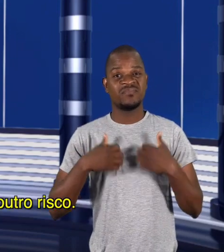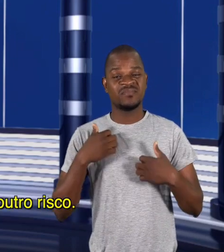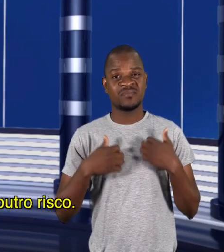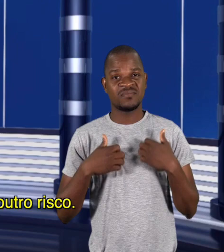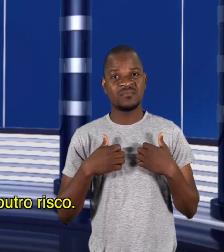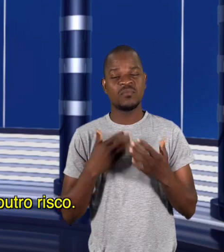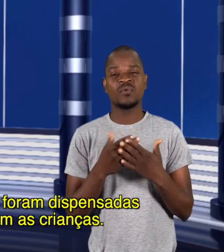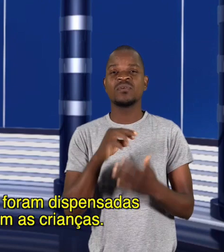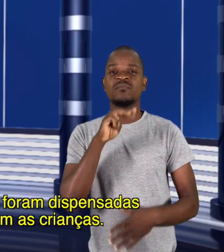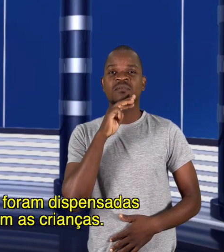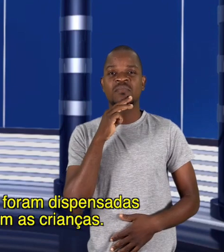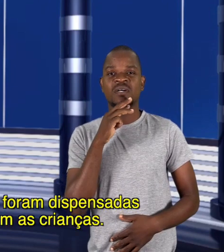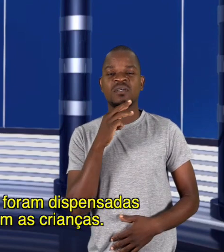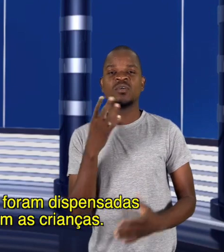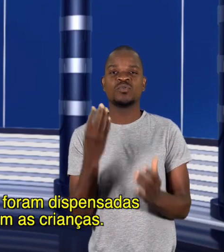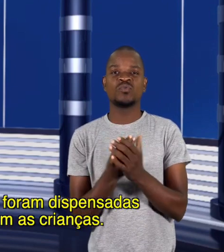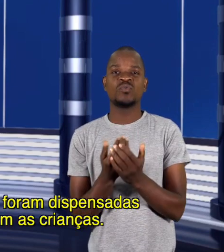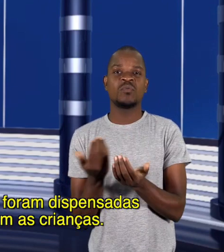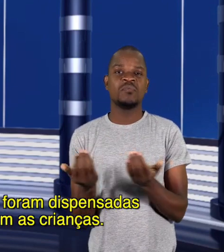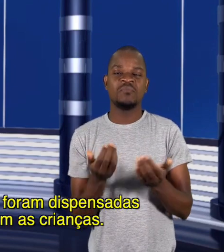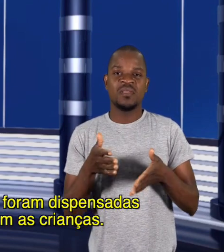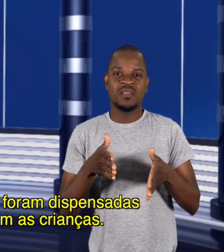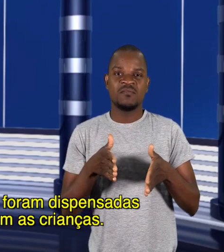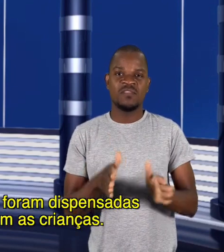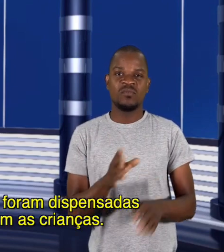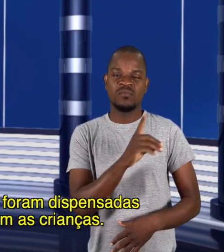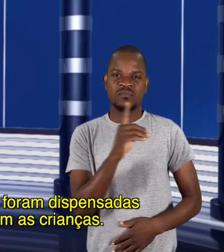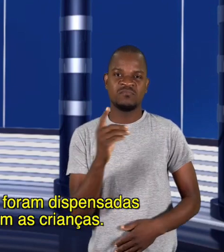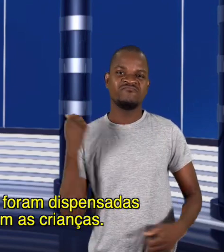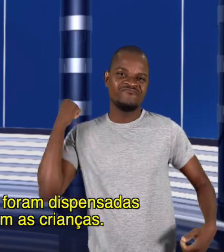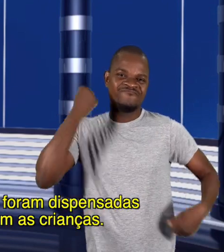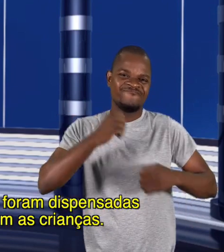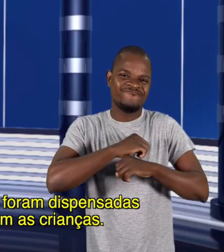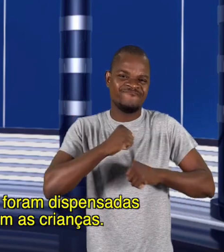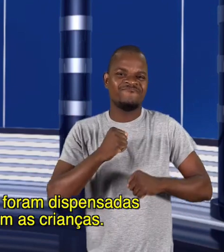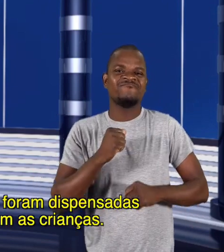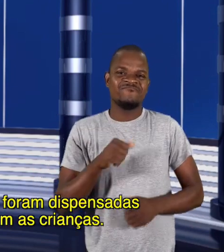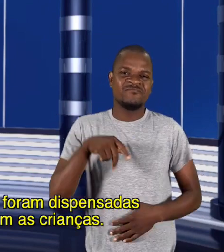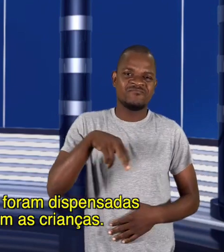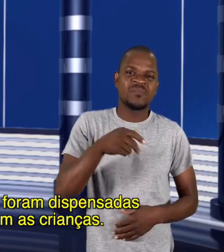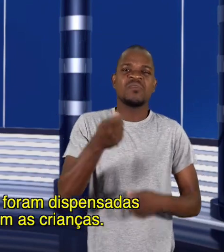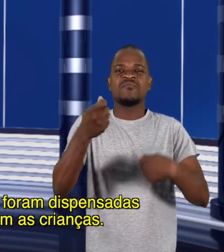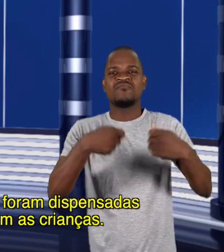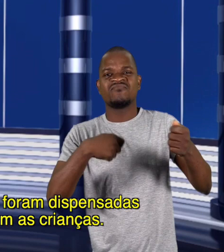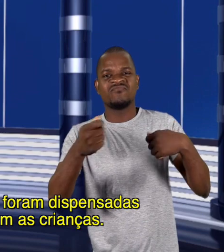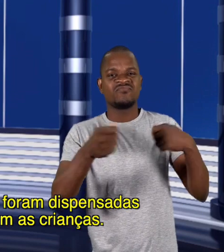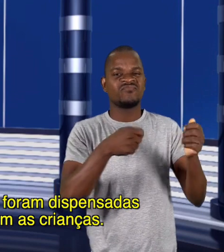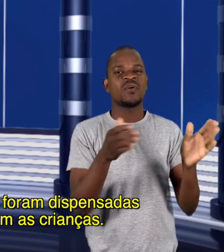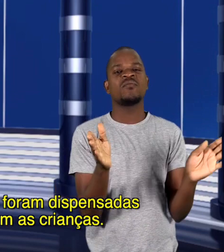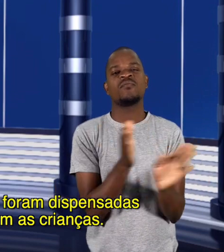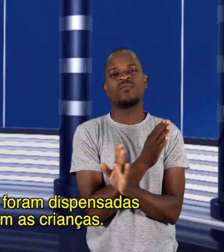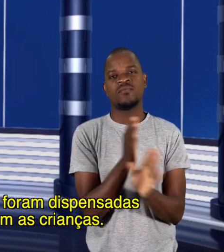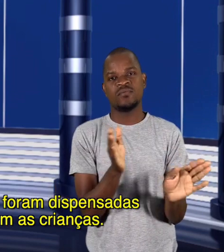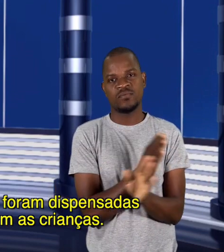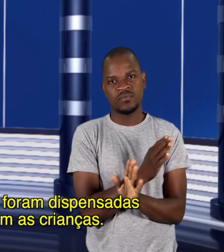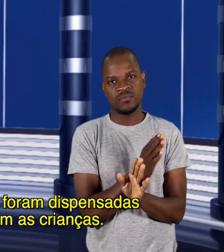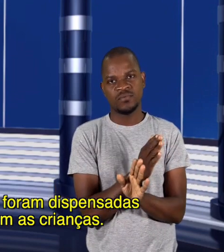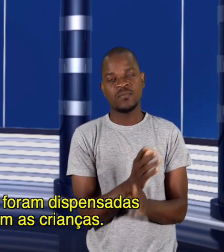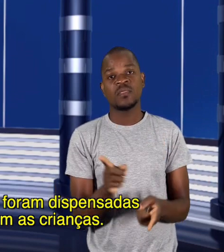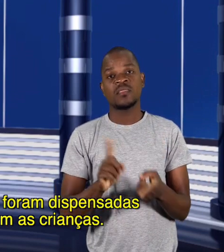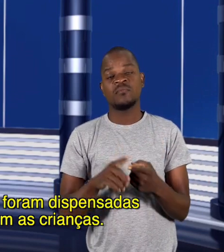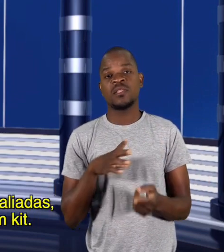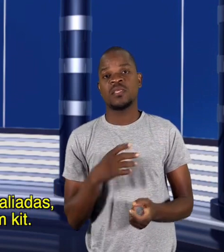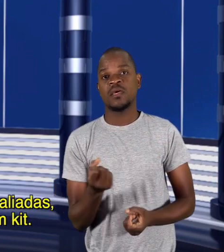seria outro risco. Infelizmente, nem todas as empregadas acabaram sendo dispensadas e temos mães que, neste momento, estão a ir trabalhar com as